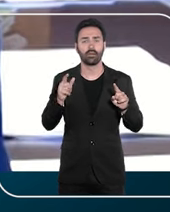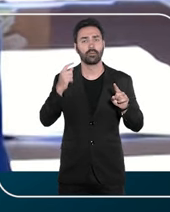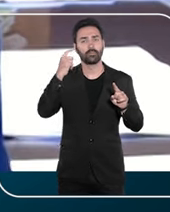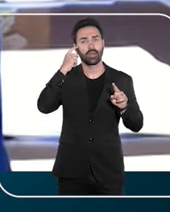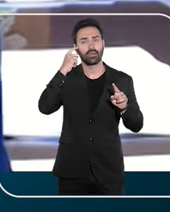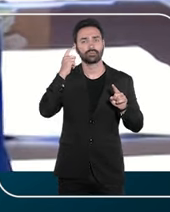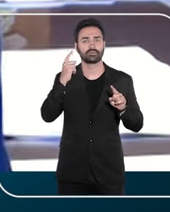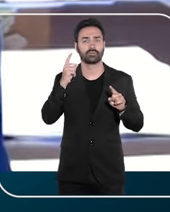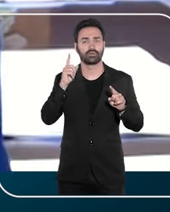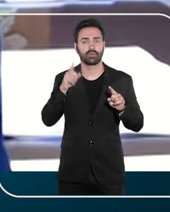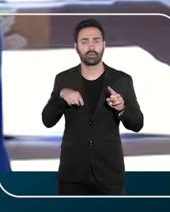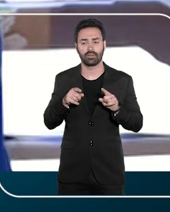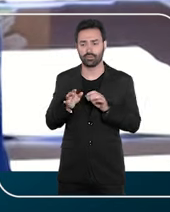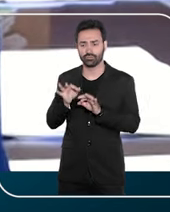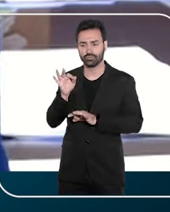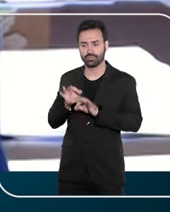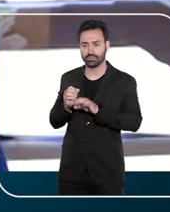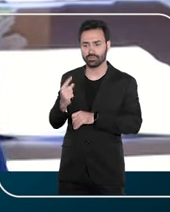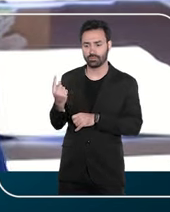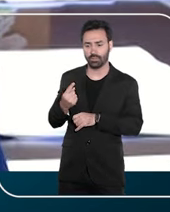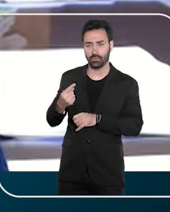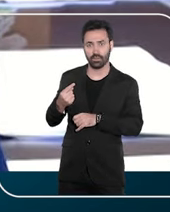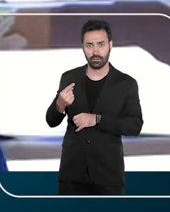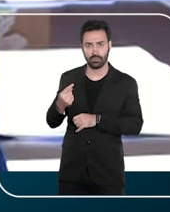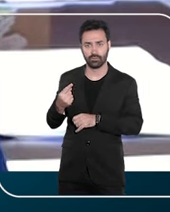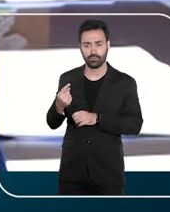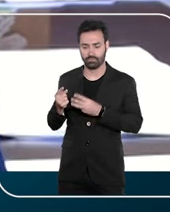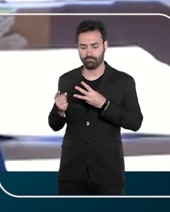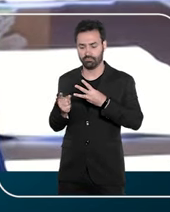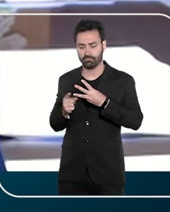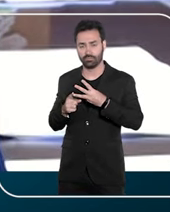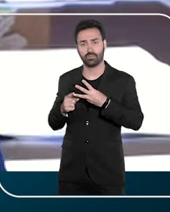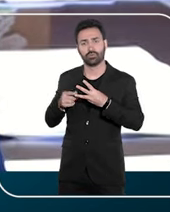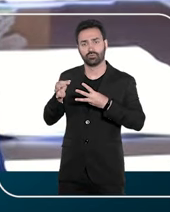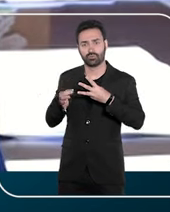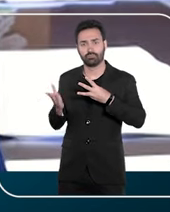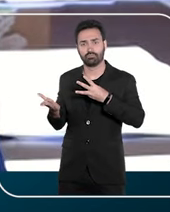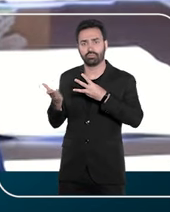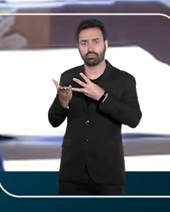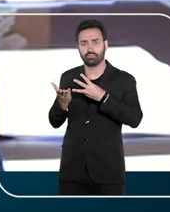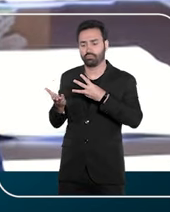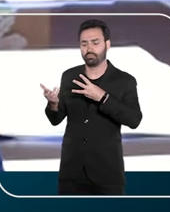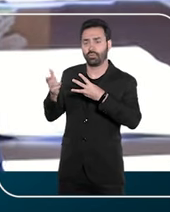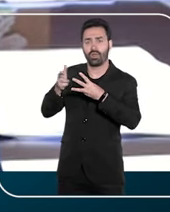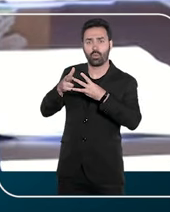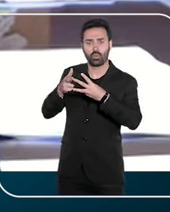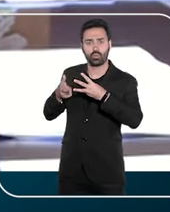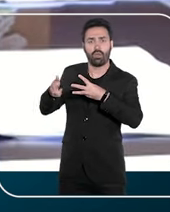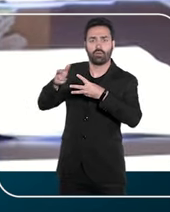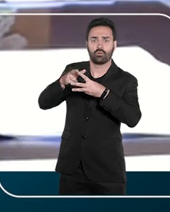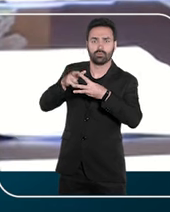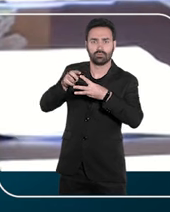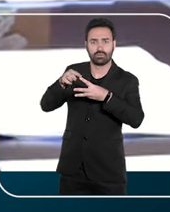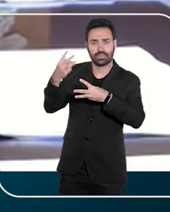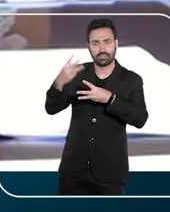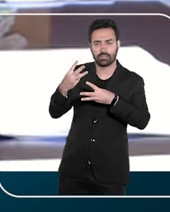eu não compactuo com essa ideia. Na verdade, aquilo que nós temos hoje, estamos pensando